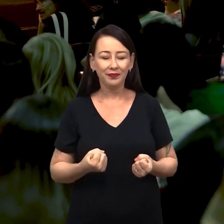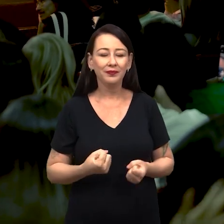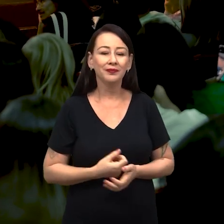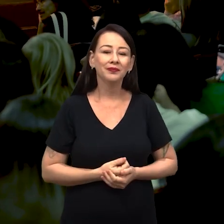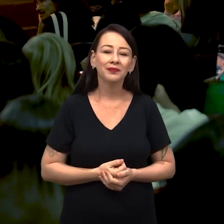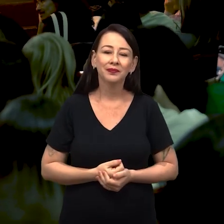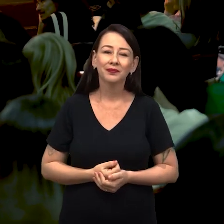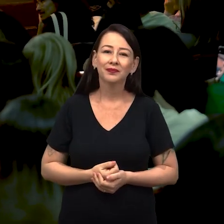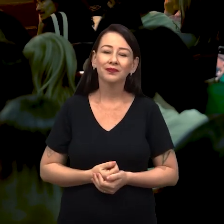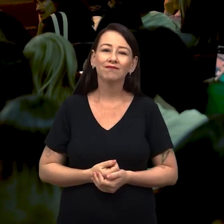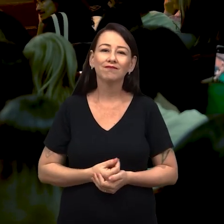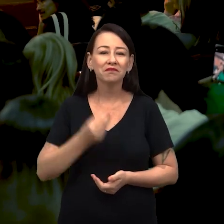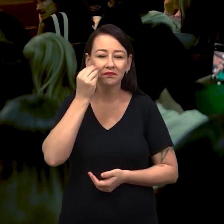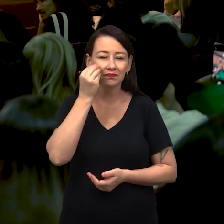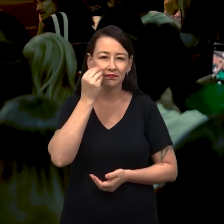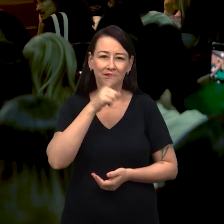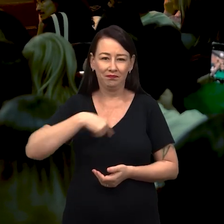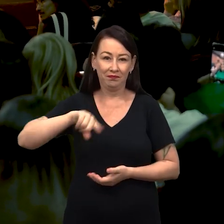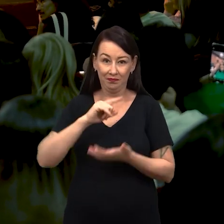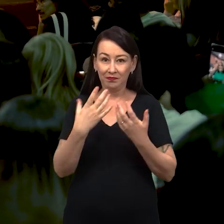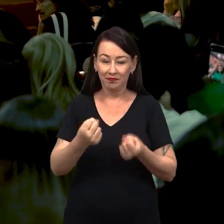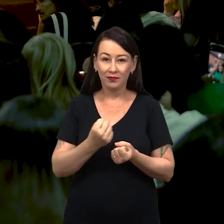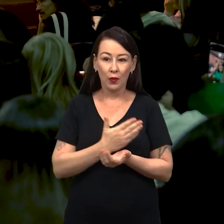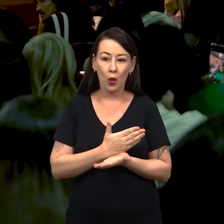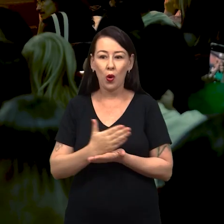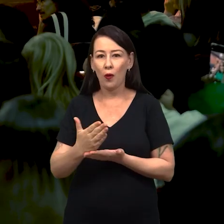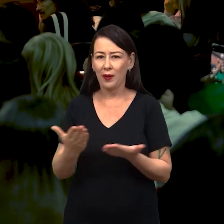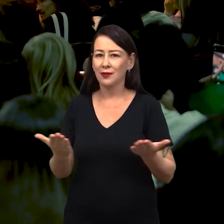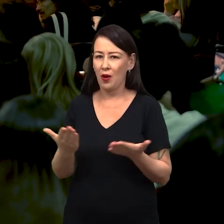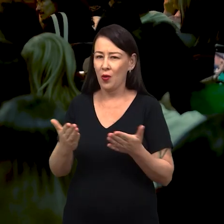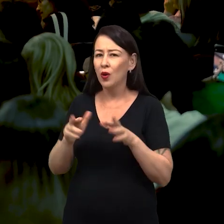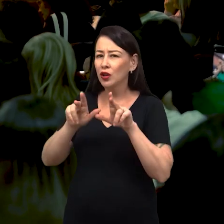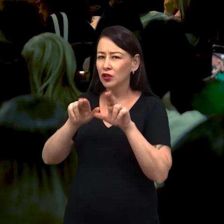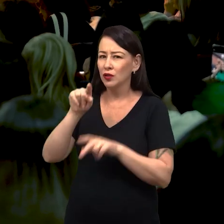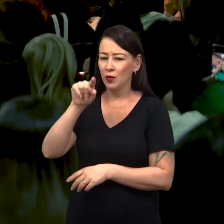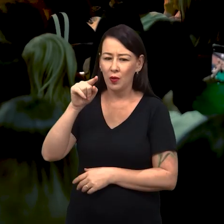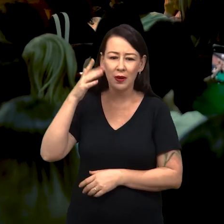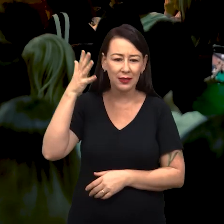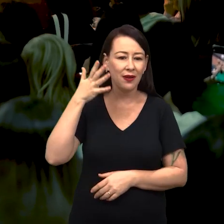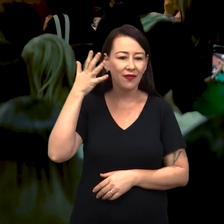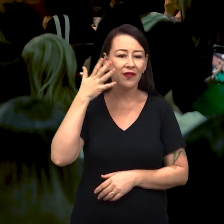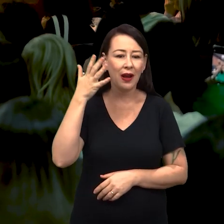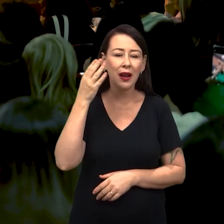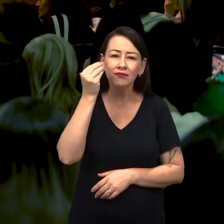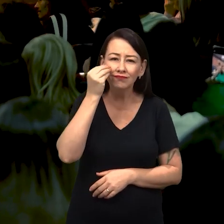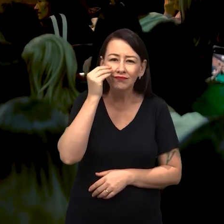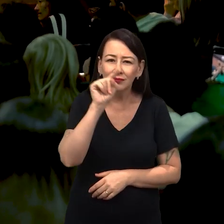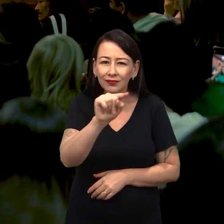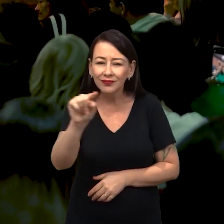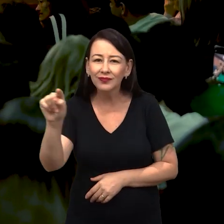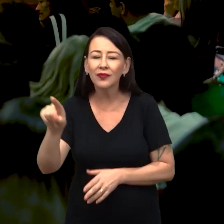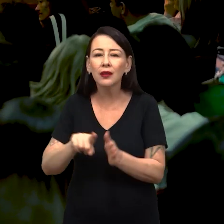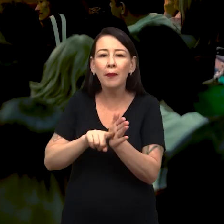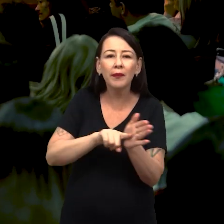topam, que é começar hoje, a partir dessa sua fala, uma